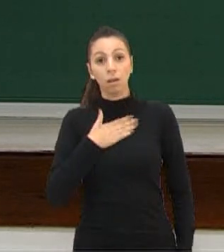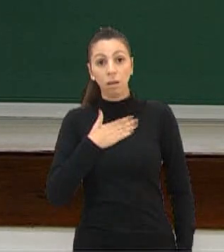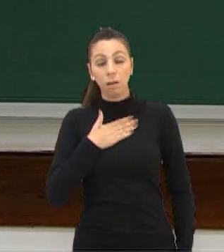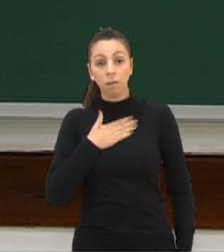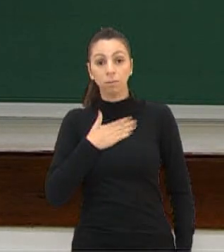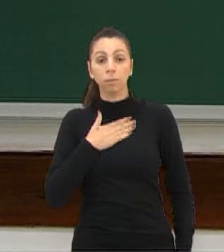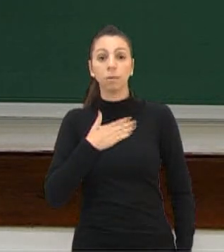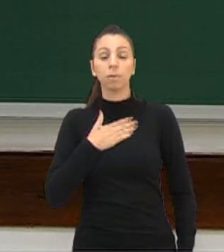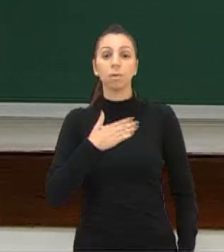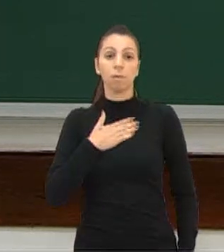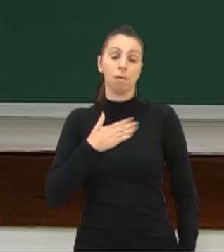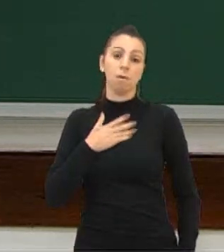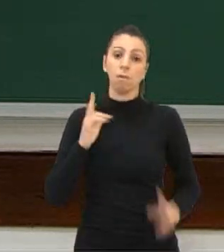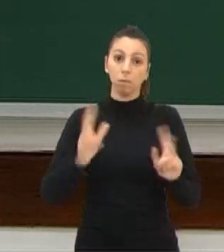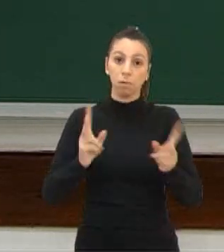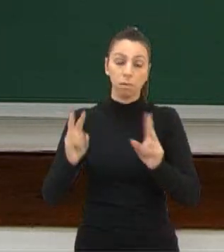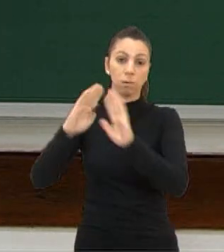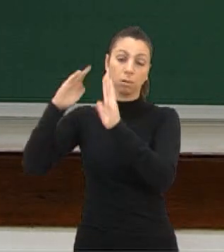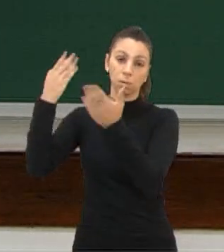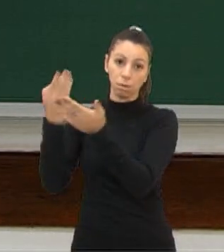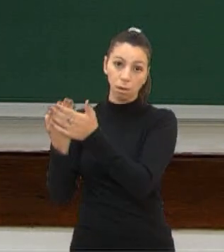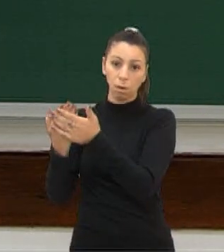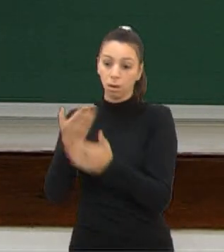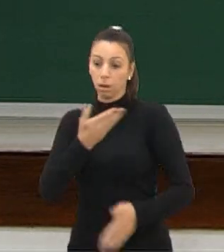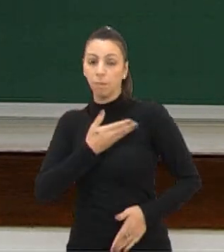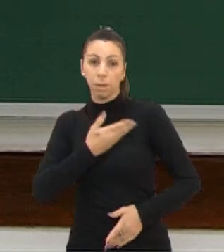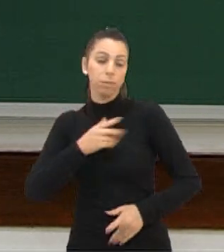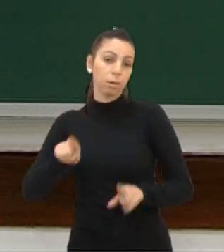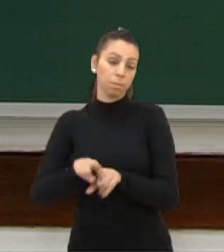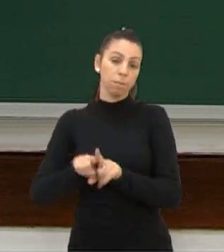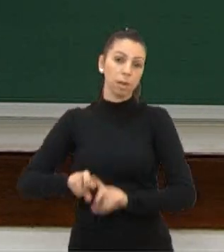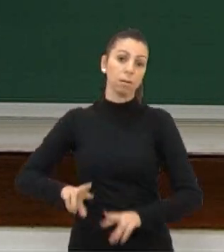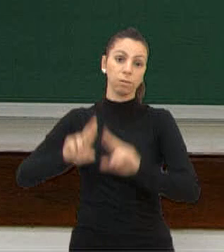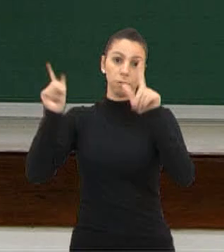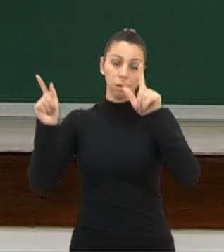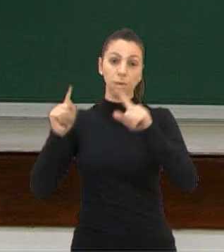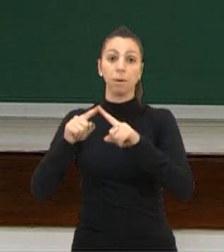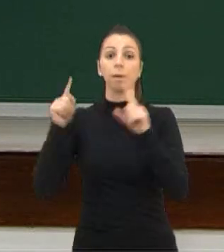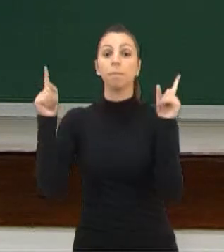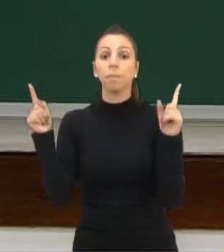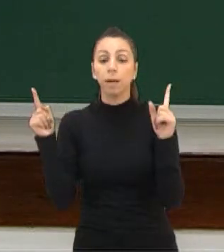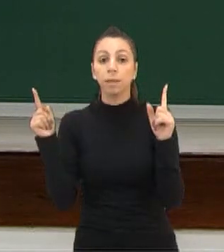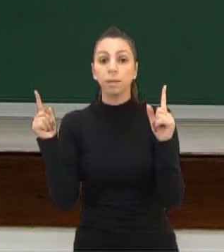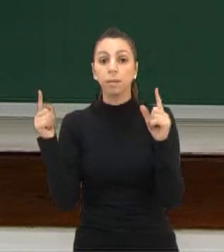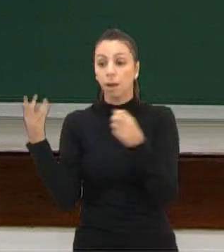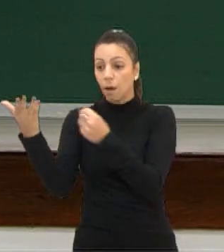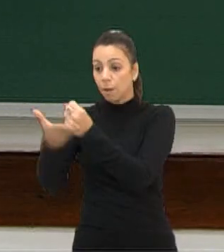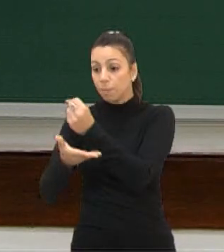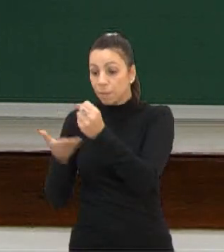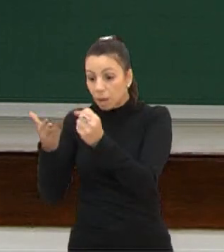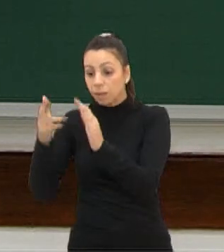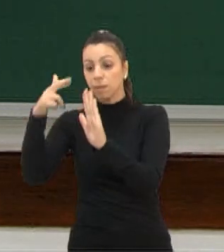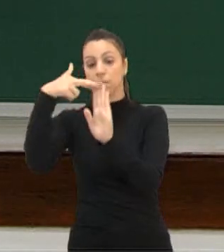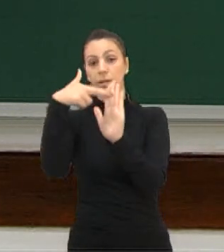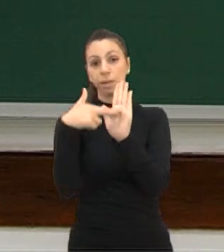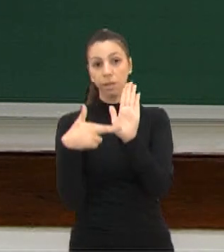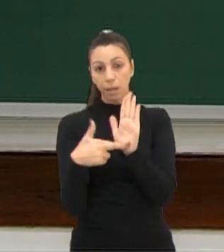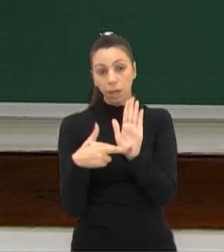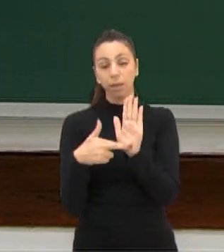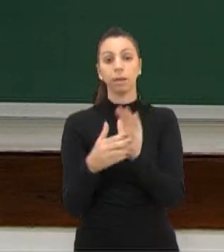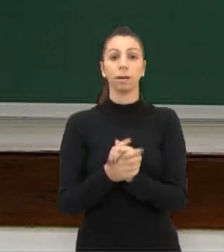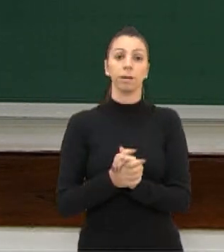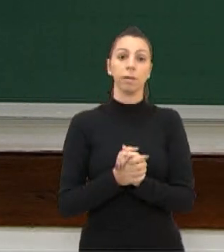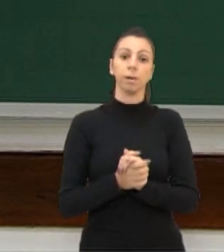mesmo clima, não são os mesmos colegas, mas é a mesma base de regra. Você vai ter que chegar no horário